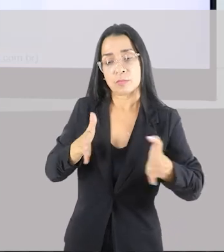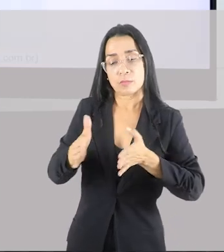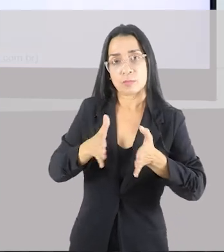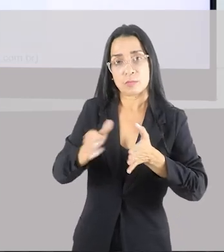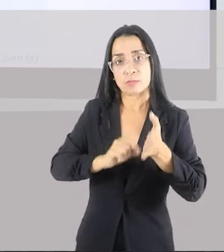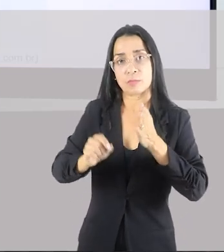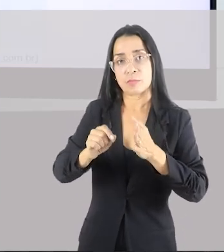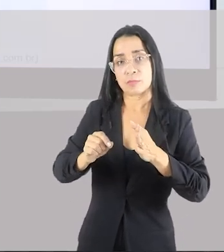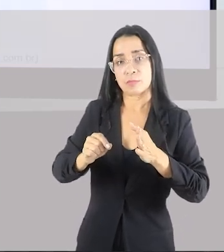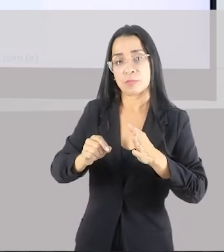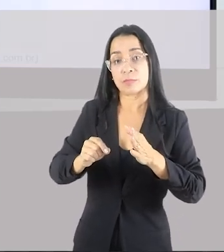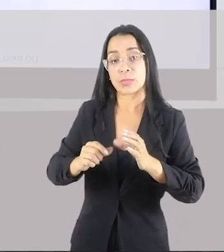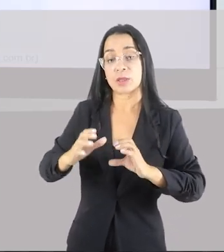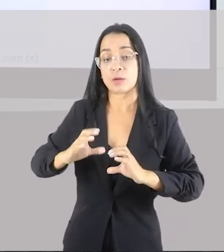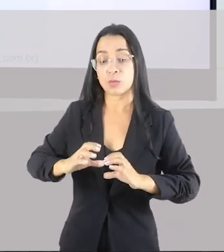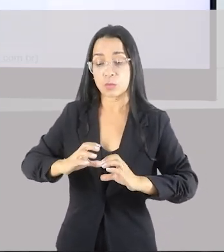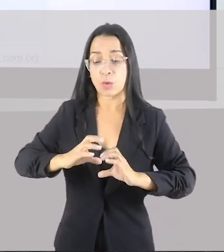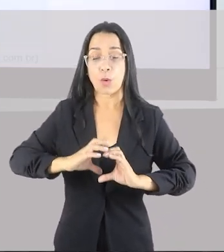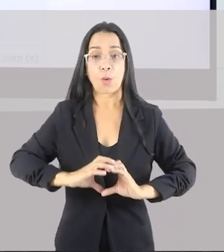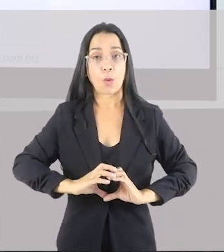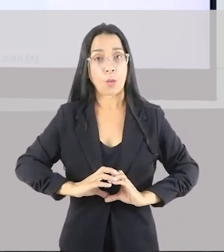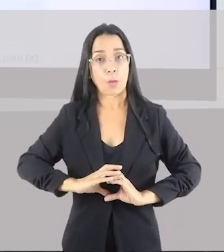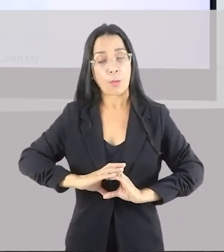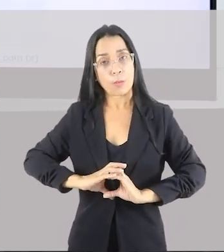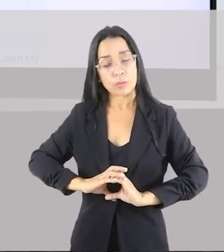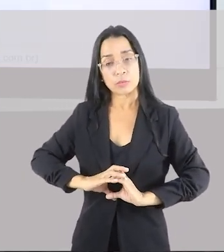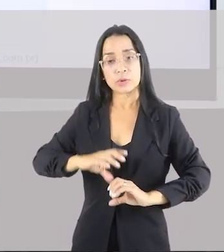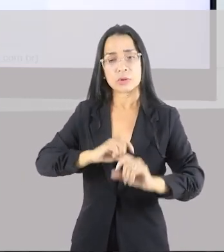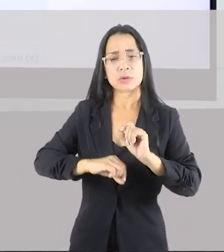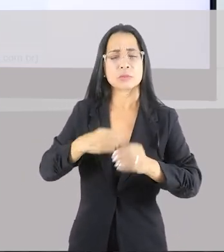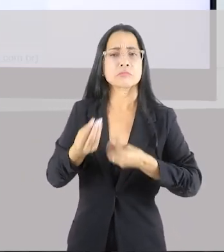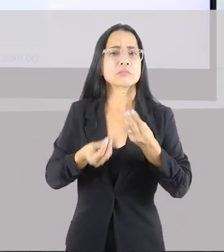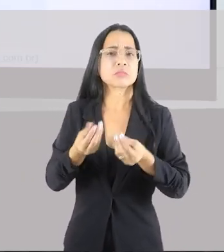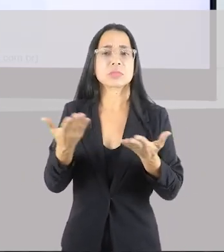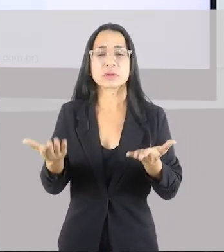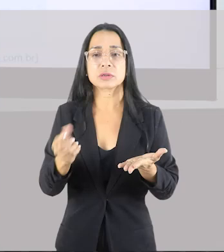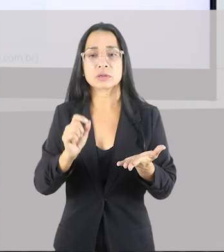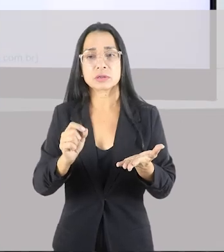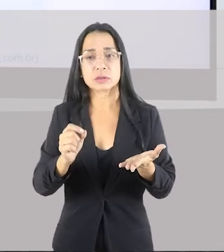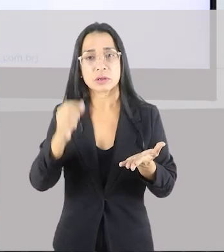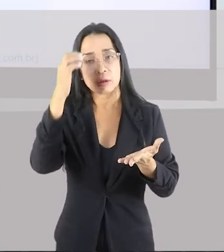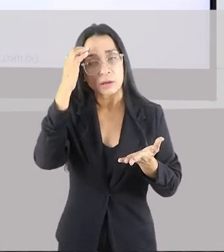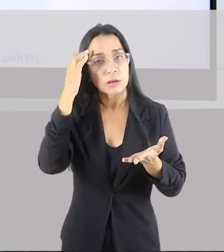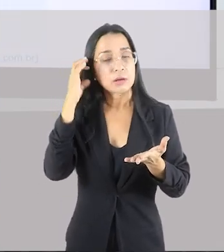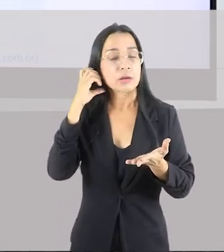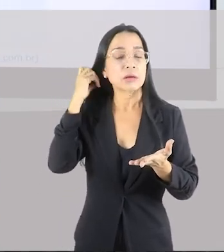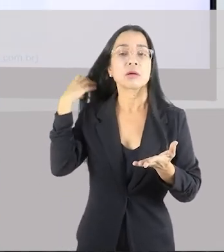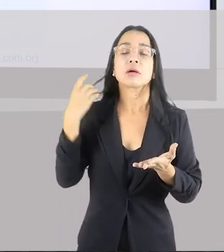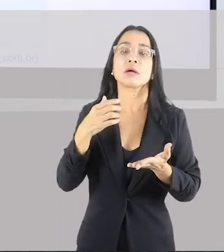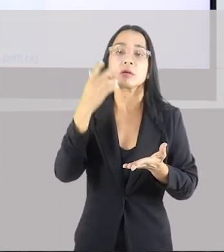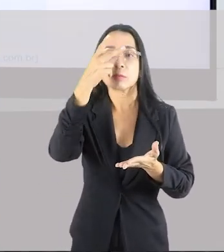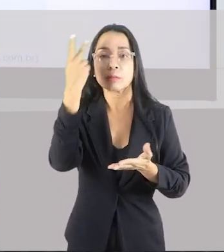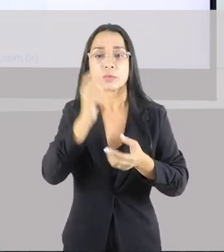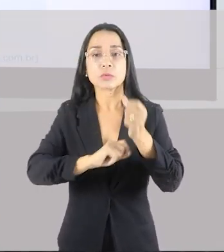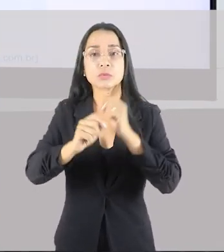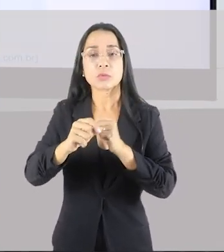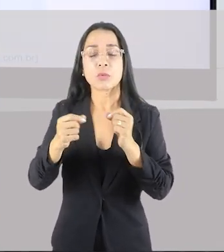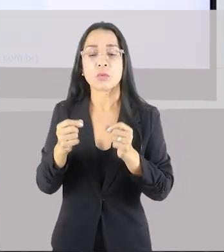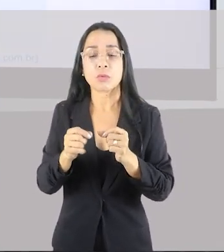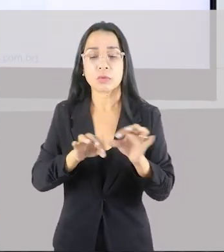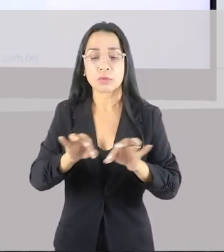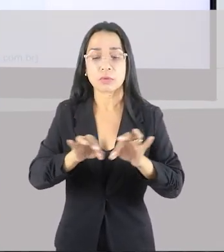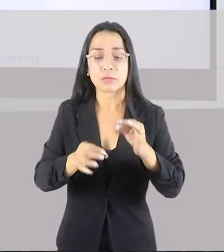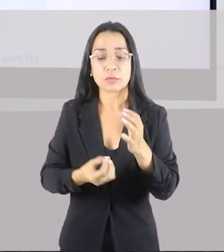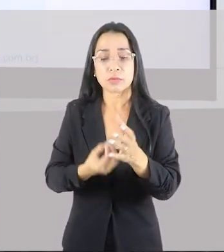período uterino, né, ali da gestação. Como assim? Os indivíduos que formam gametas, né,